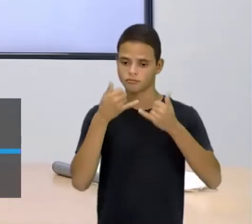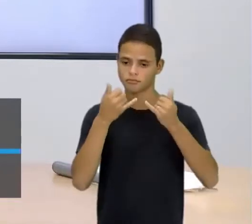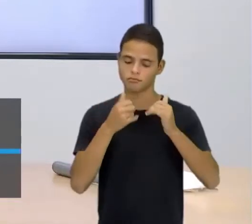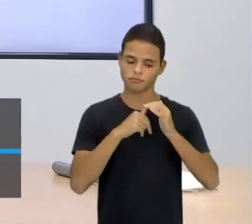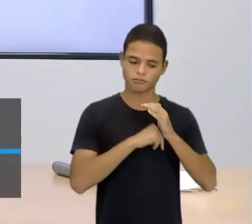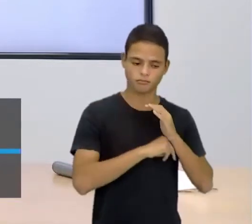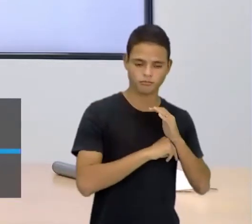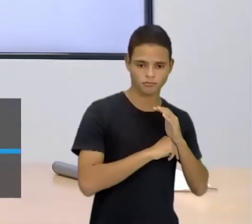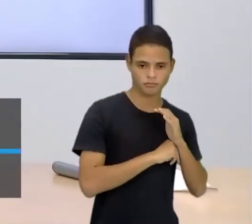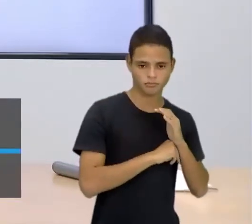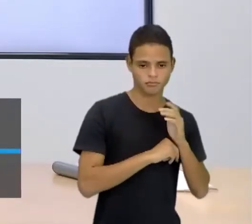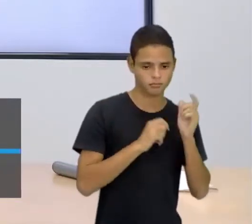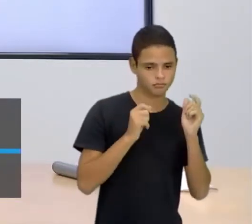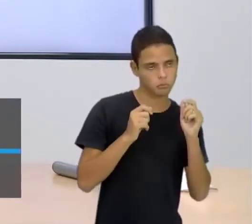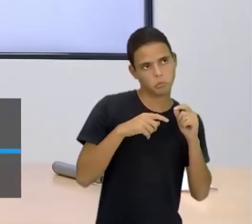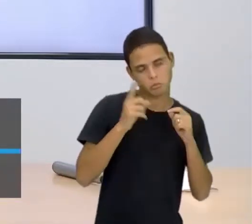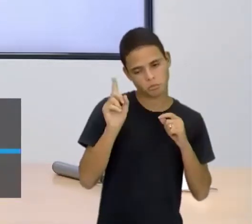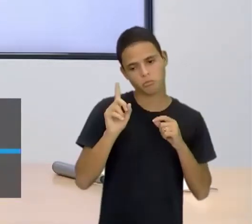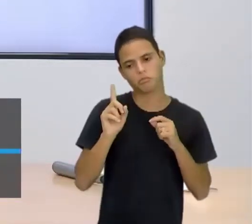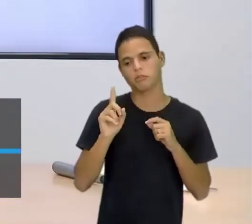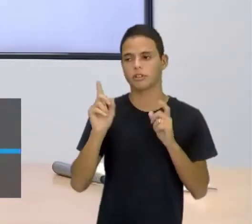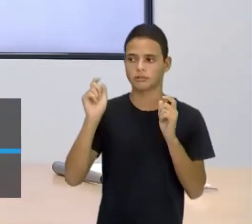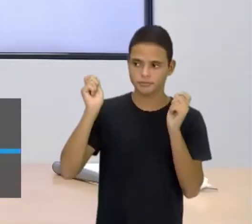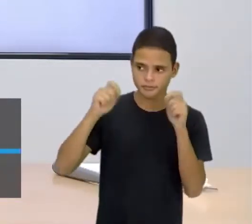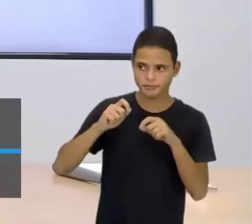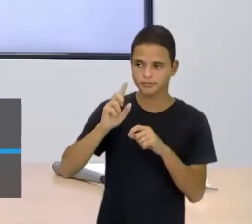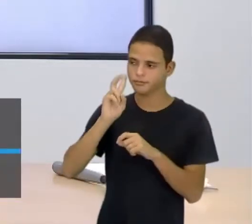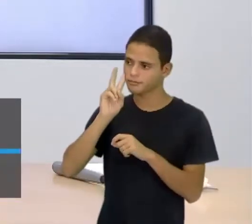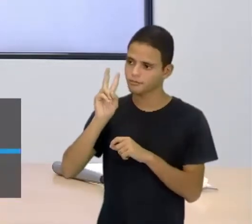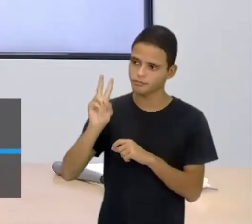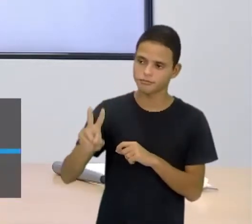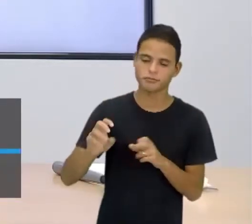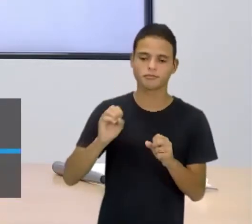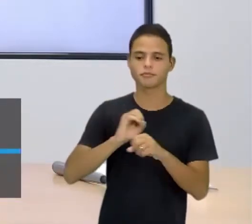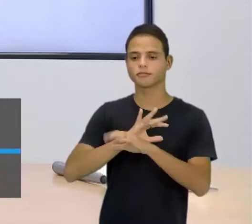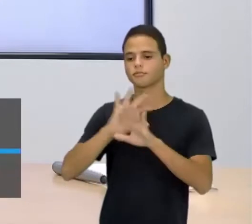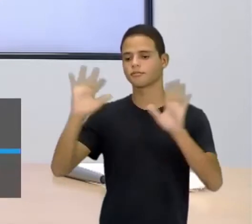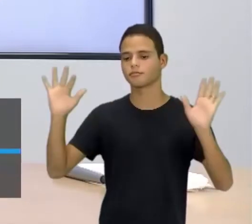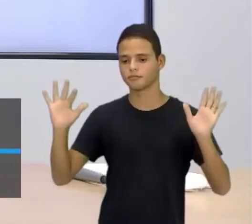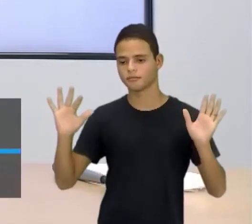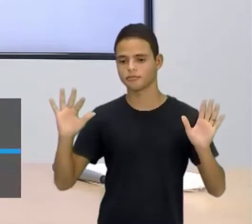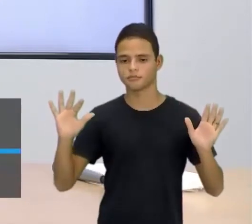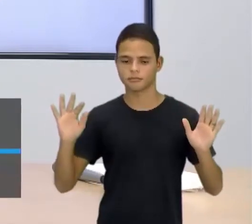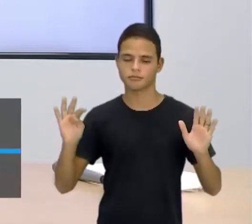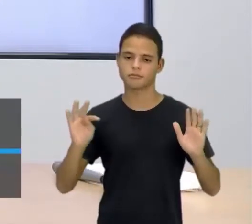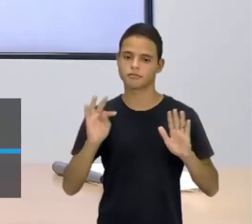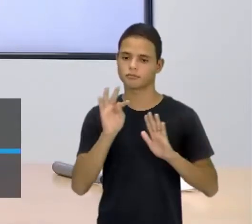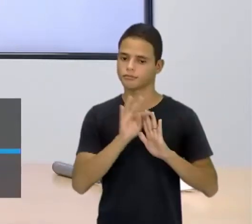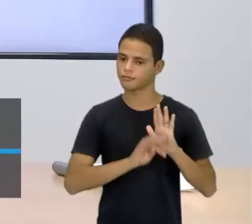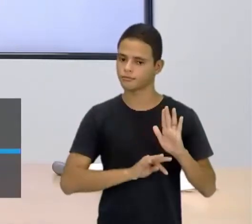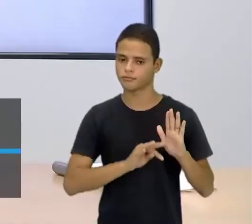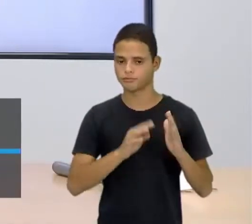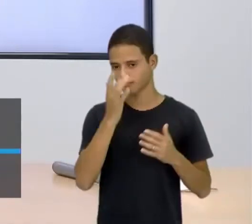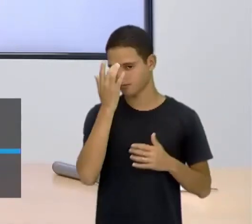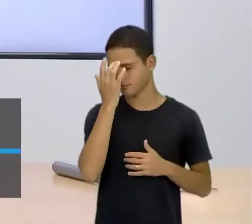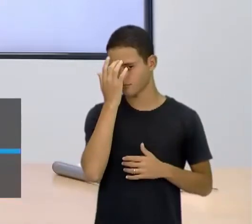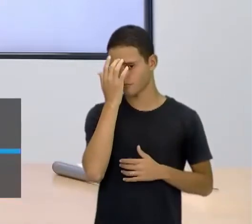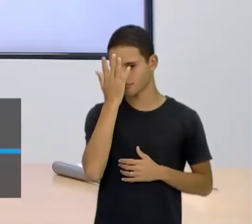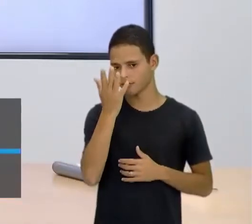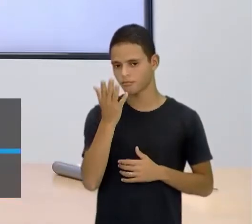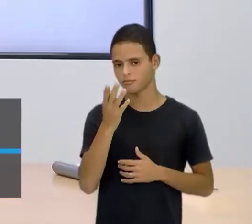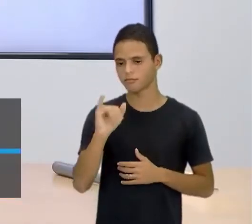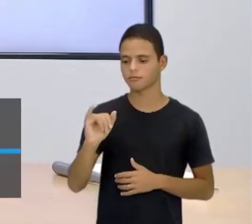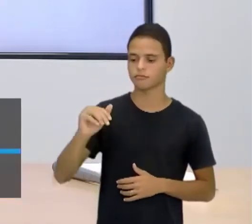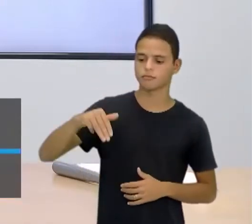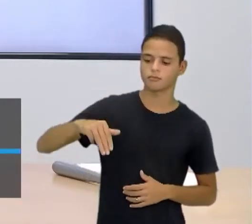explícita é algo que dá para ver facilmente, ou uma informação que conseguimos localizar direto no texto.